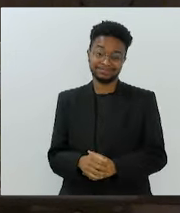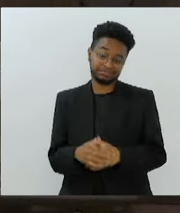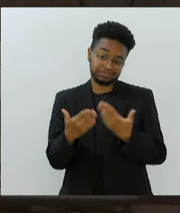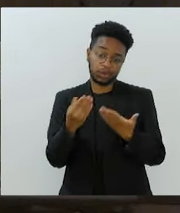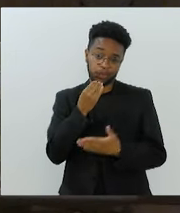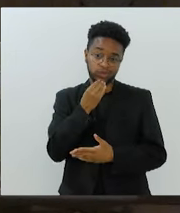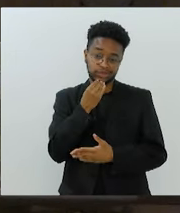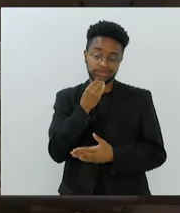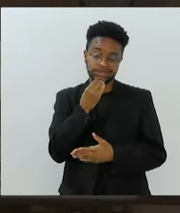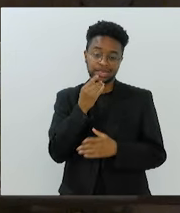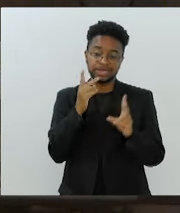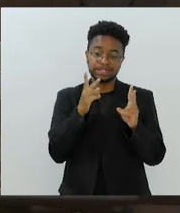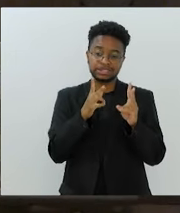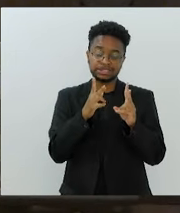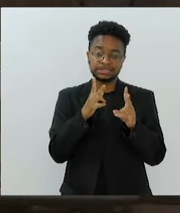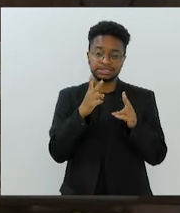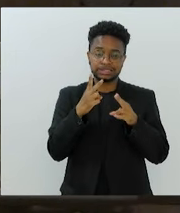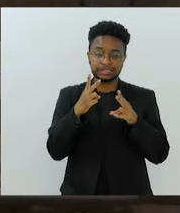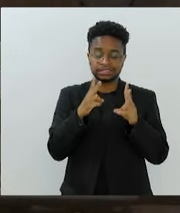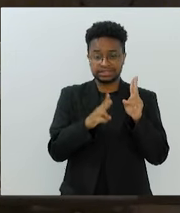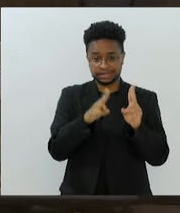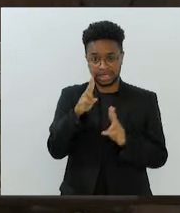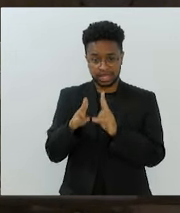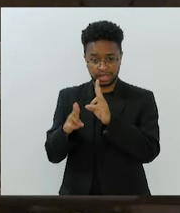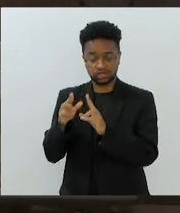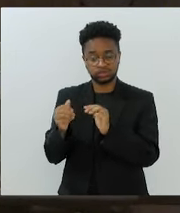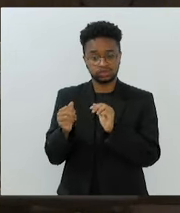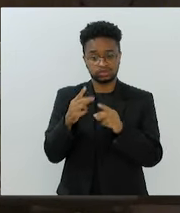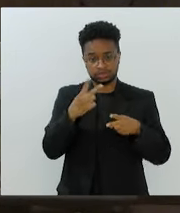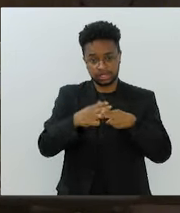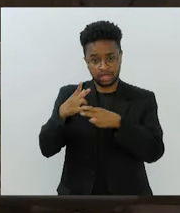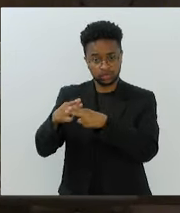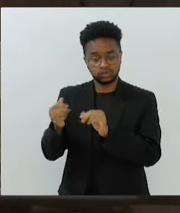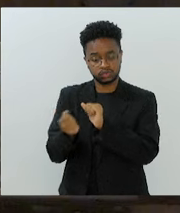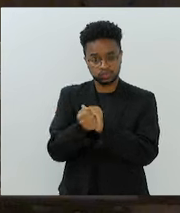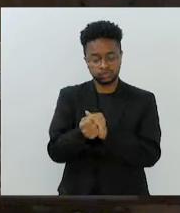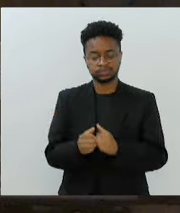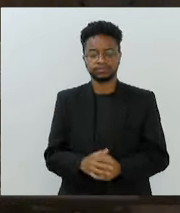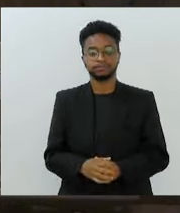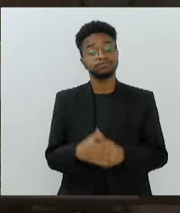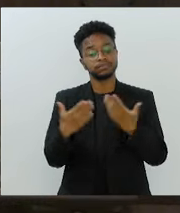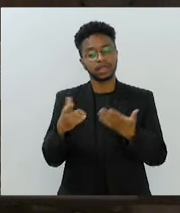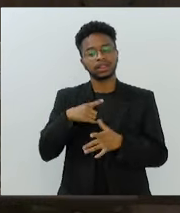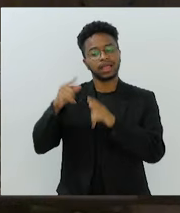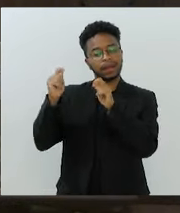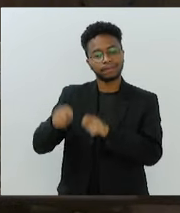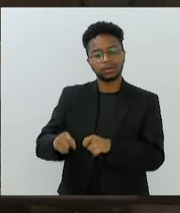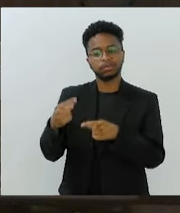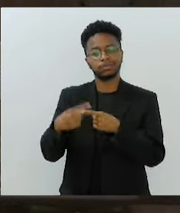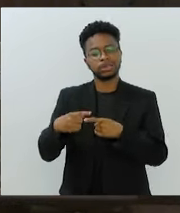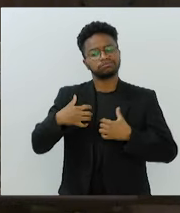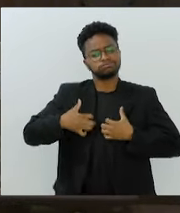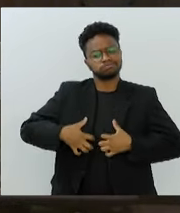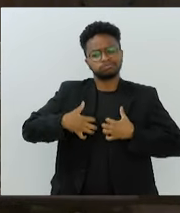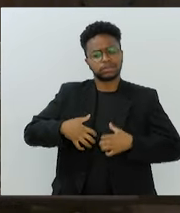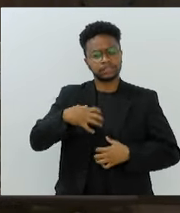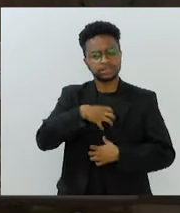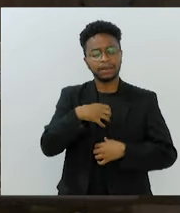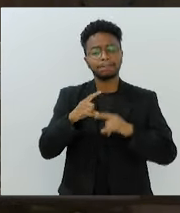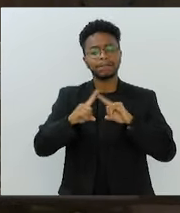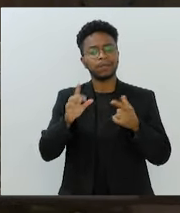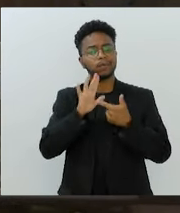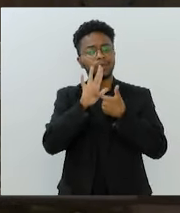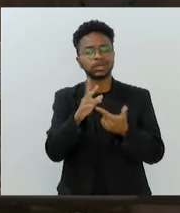do Cidades e Soluções. Então, o André, ele tem essa capacidade, ele se indigna, mas ele sempre apresenta